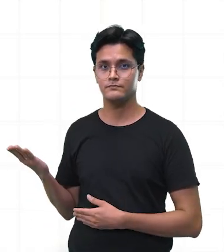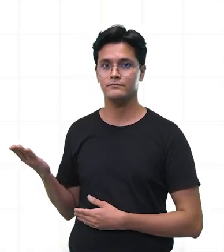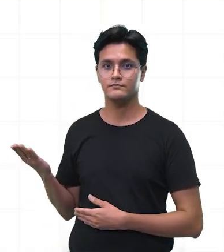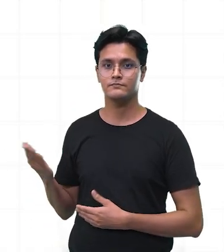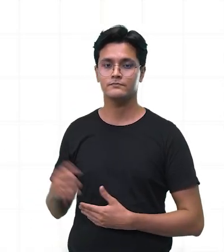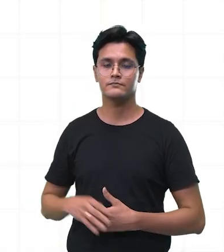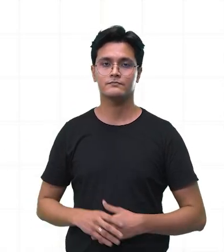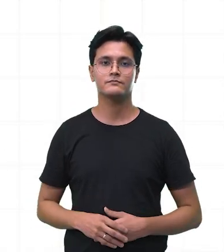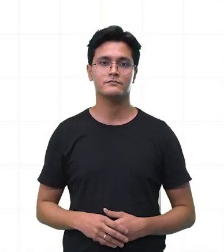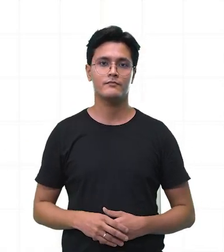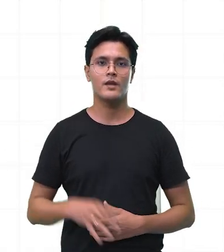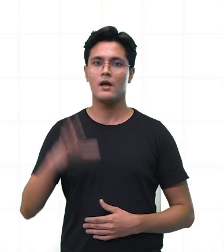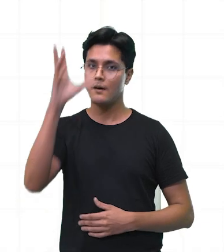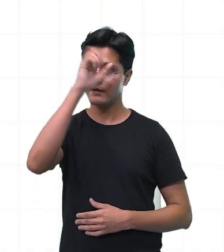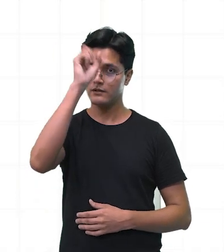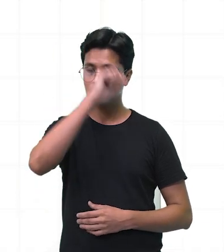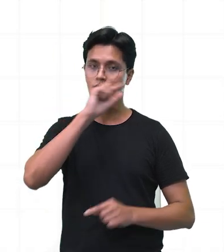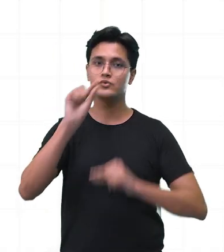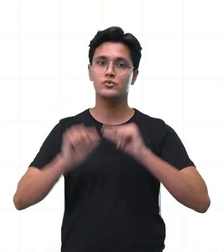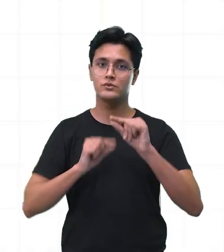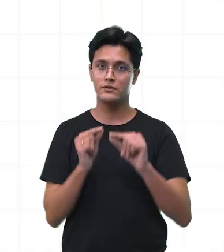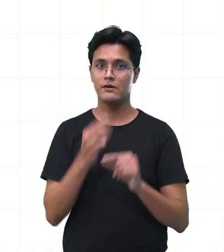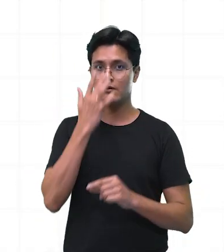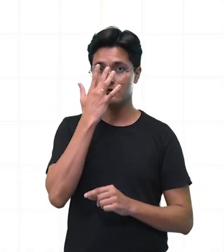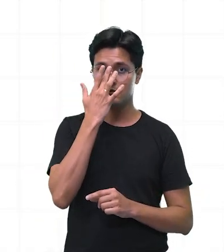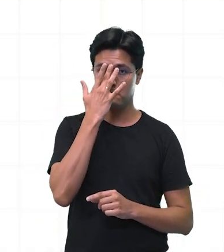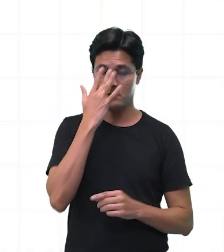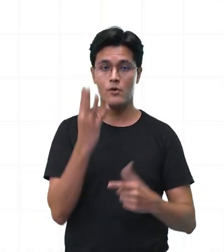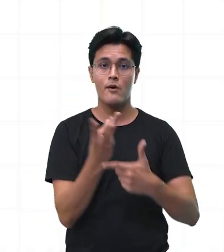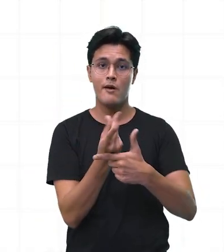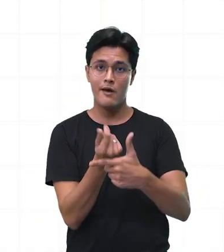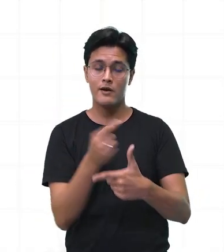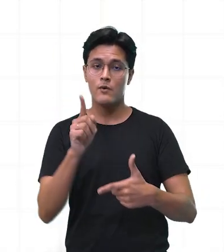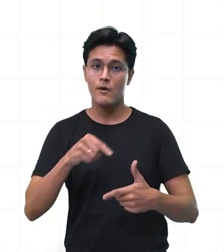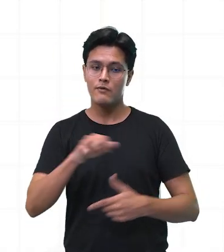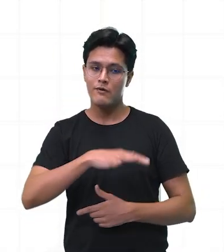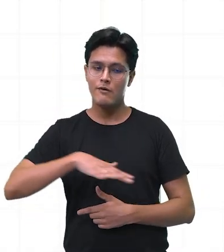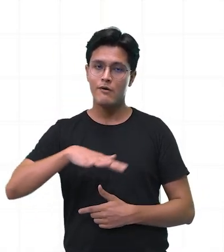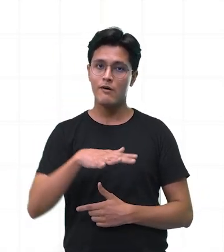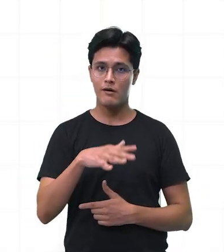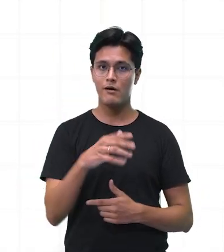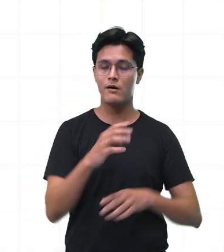Nós vimos que a álgebra é um ramo da matemática que